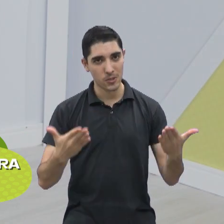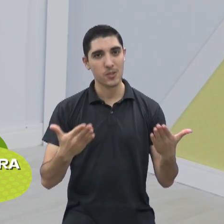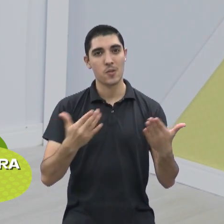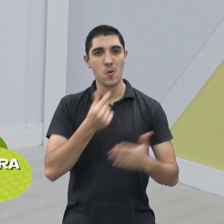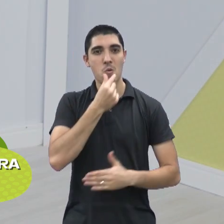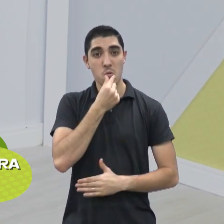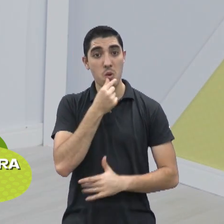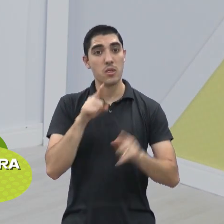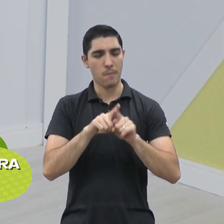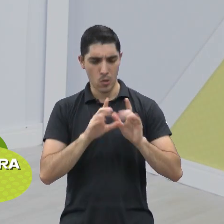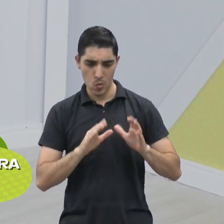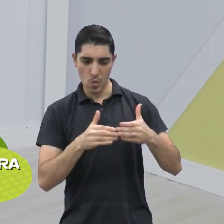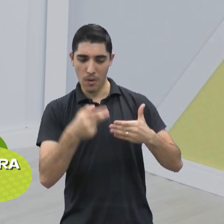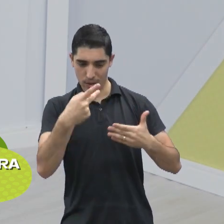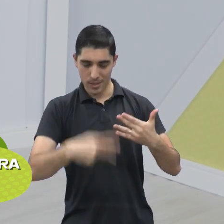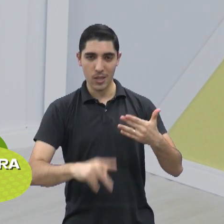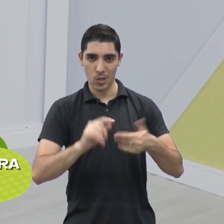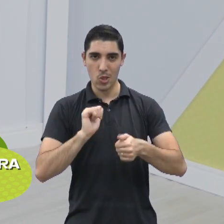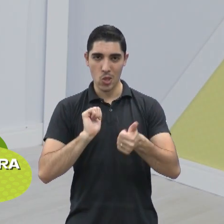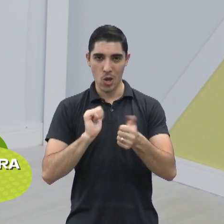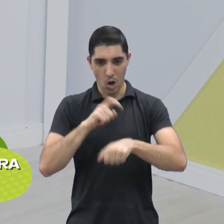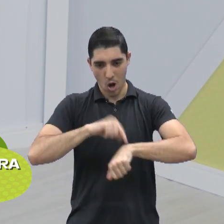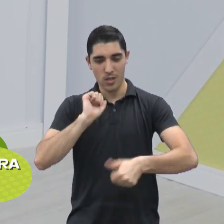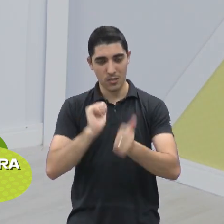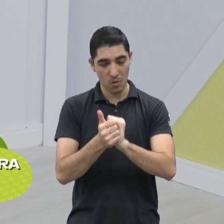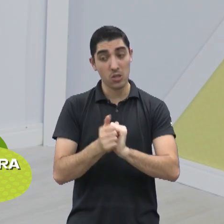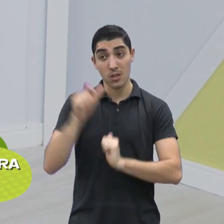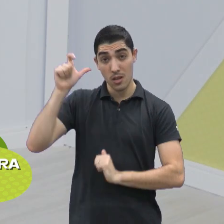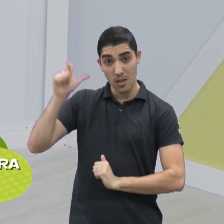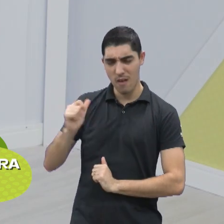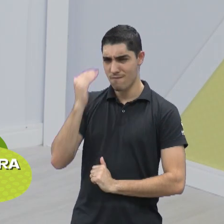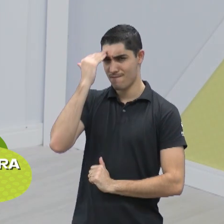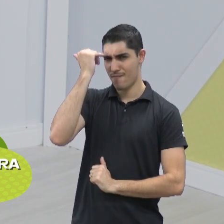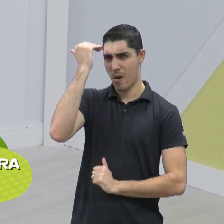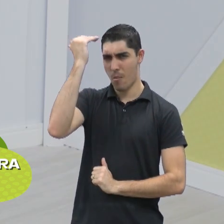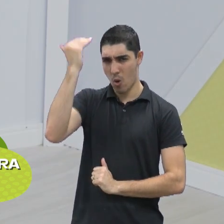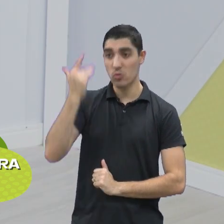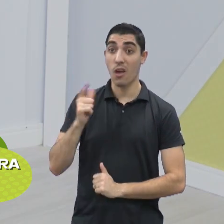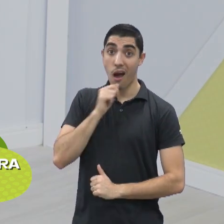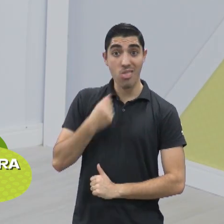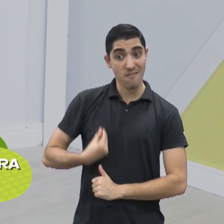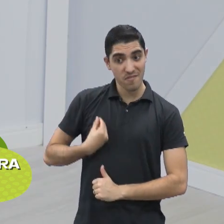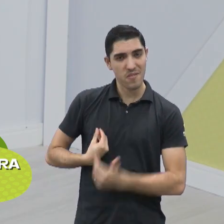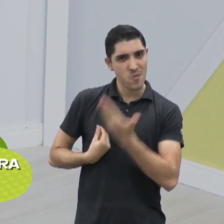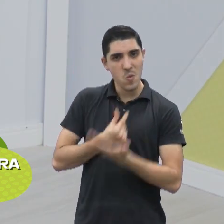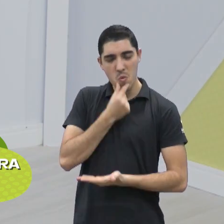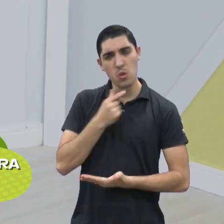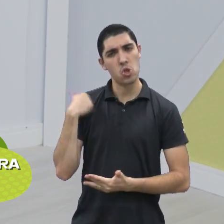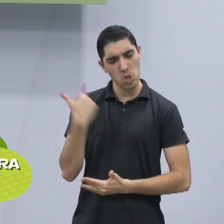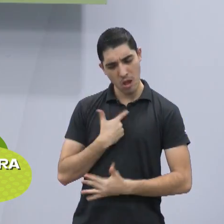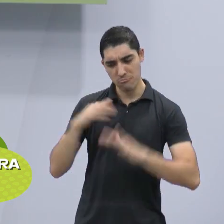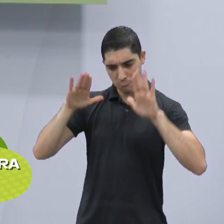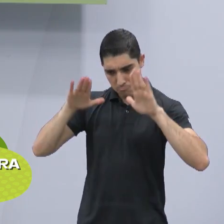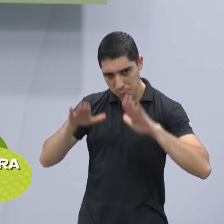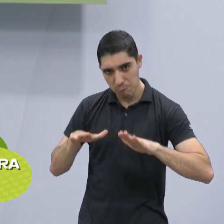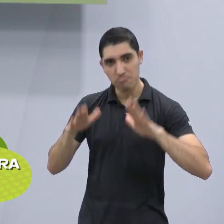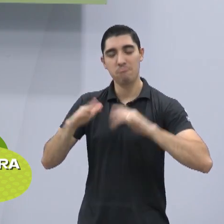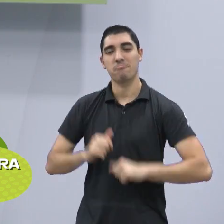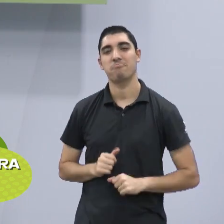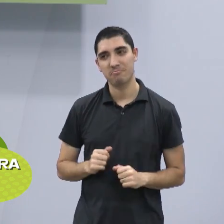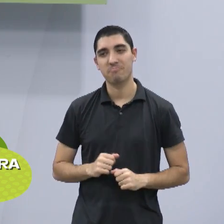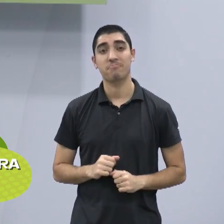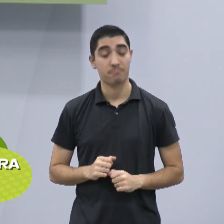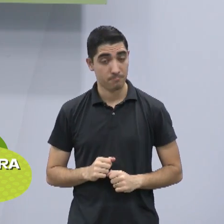aqui do Hora do Esporte. Você realmente é uma lenda viva da arbitragem e merece toda a nossa reverência, não é não, Brunão?